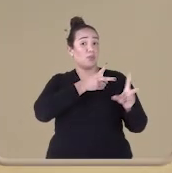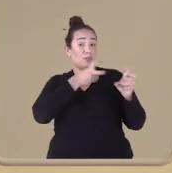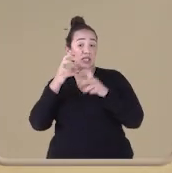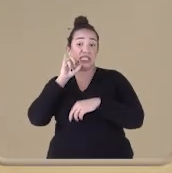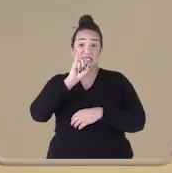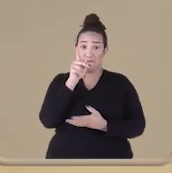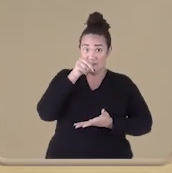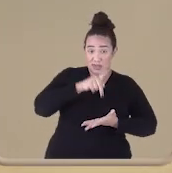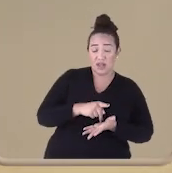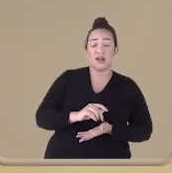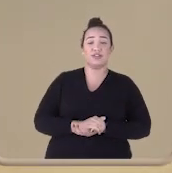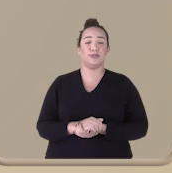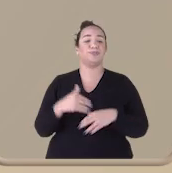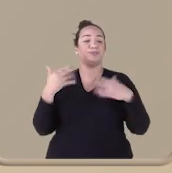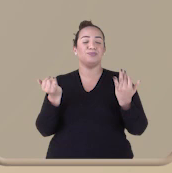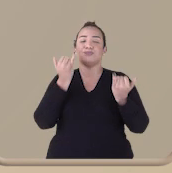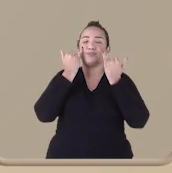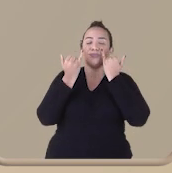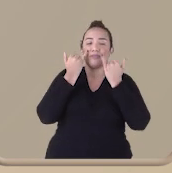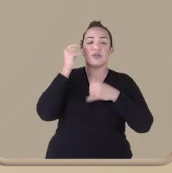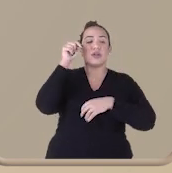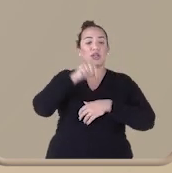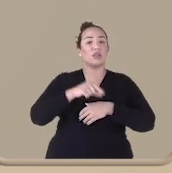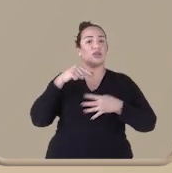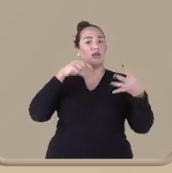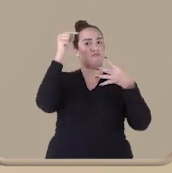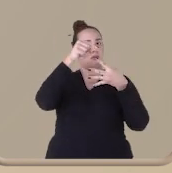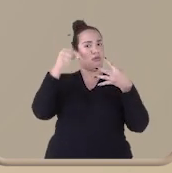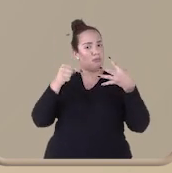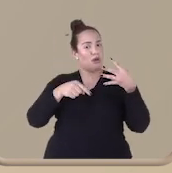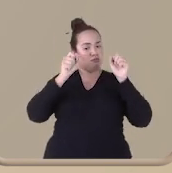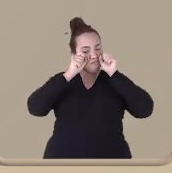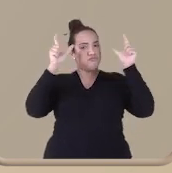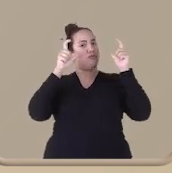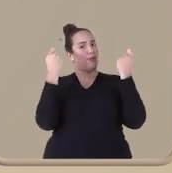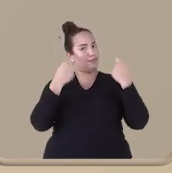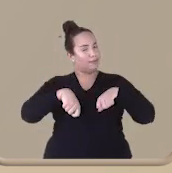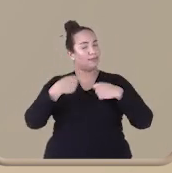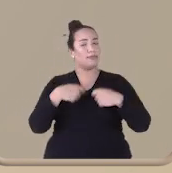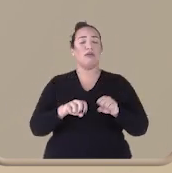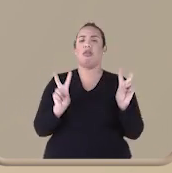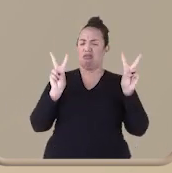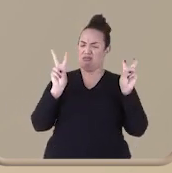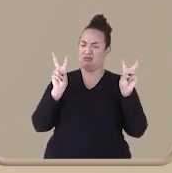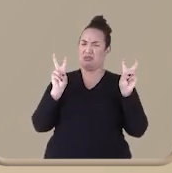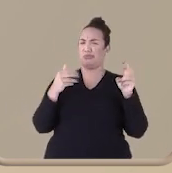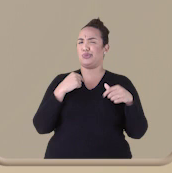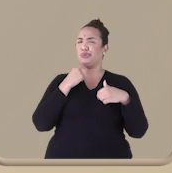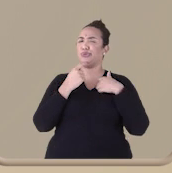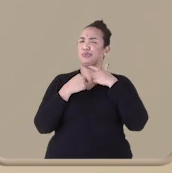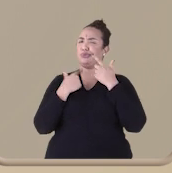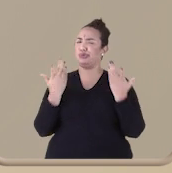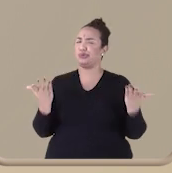Conseguiu identificar se a notícia é verdadeira? Essa notícia tem elementos que precisamos ficar bem atentos. O título dela é